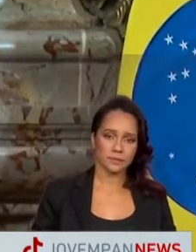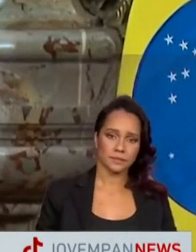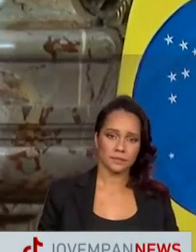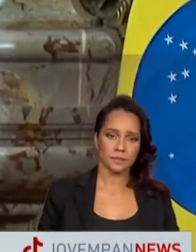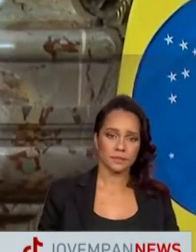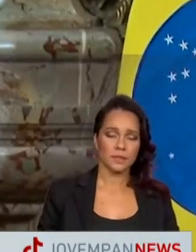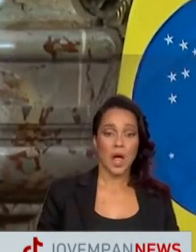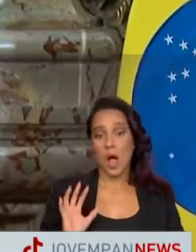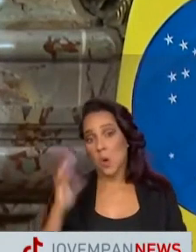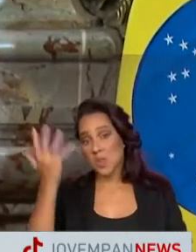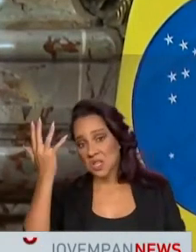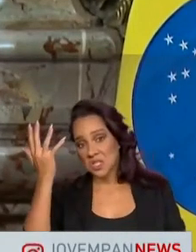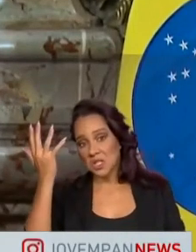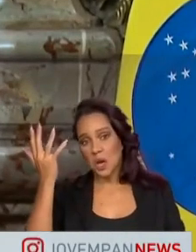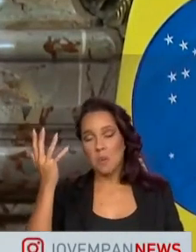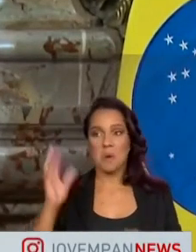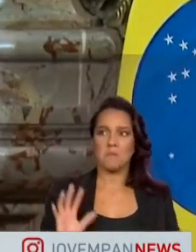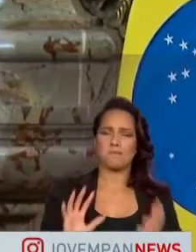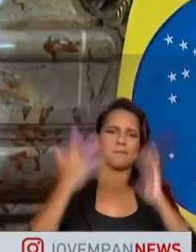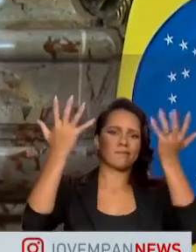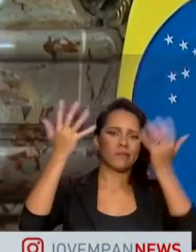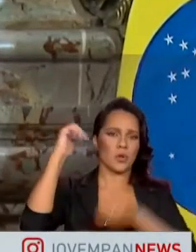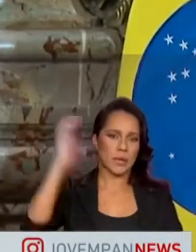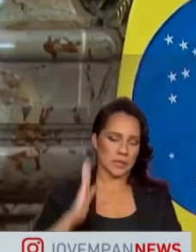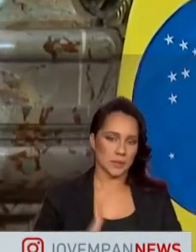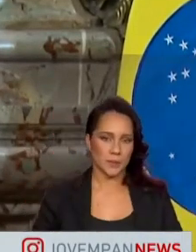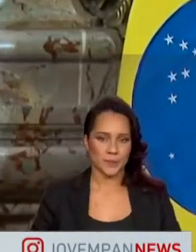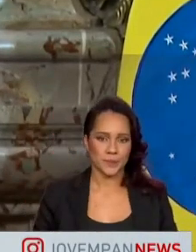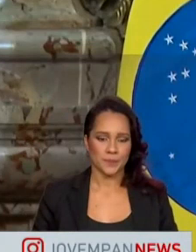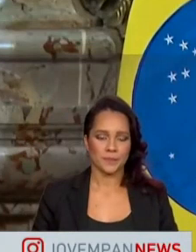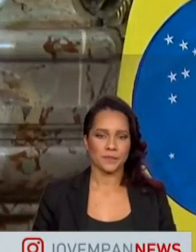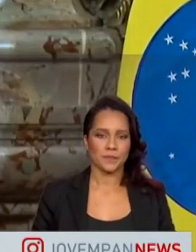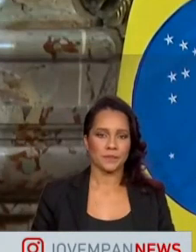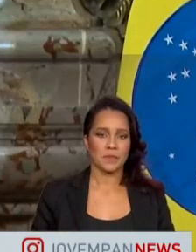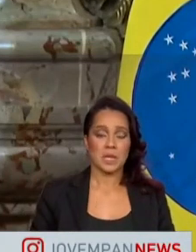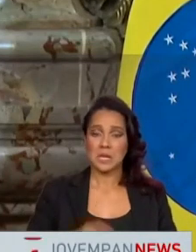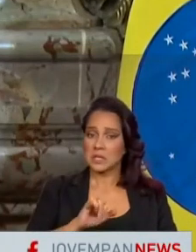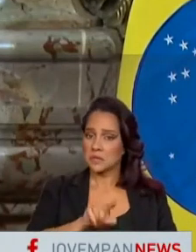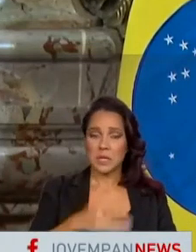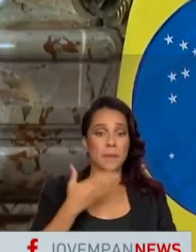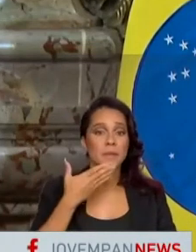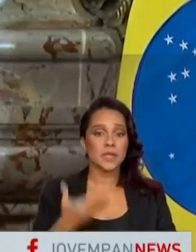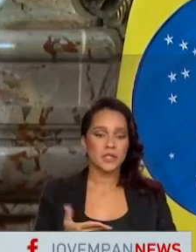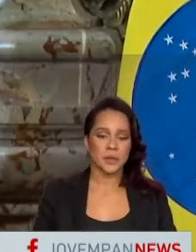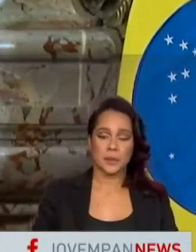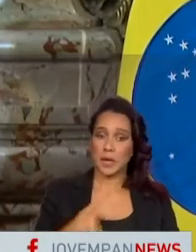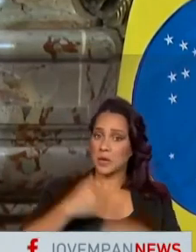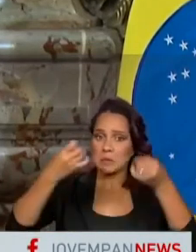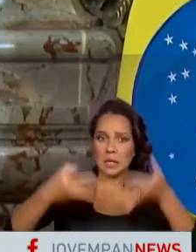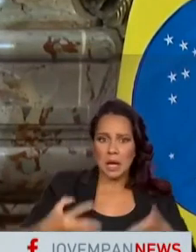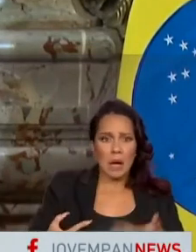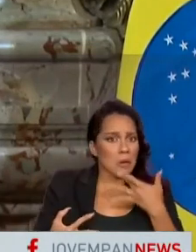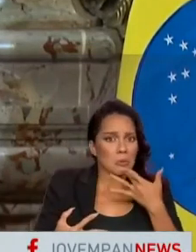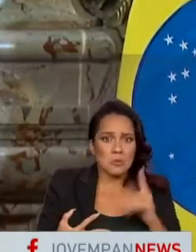militares. Aconteceu um fenômeno no Brasil. Sucedeu um fenômeno no Brasil. Se você pedir para que eu explique, eu não